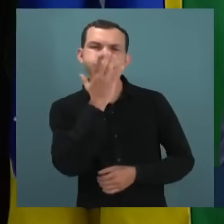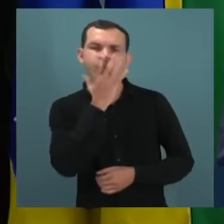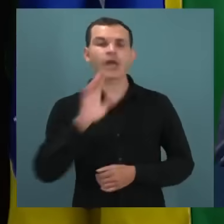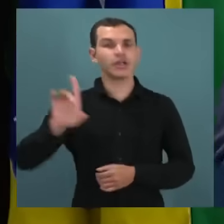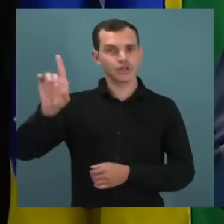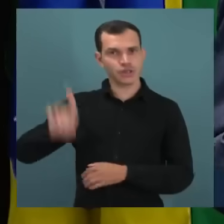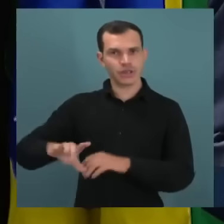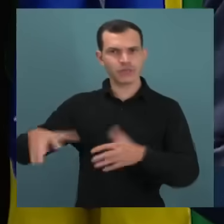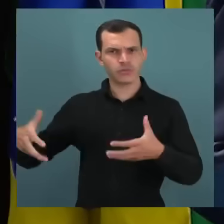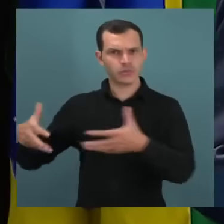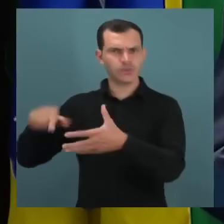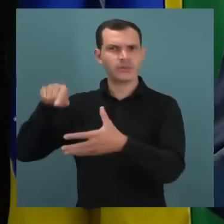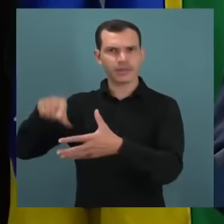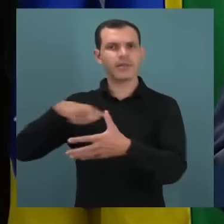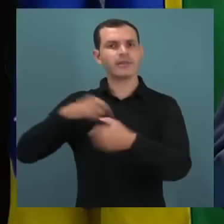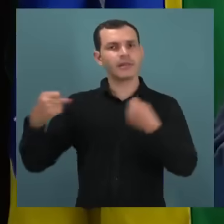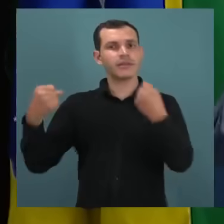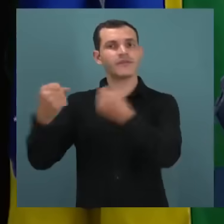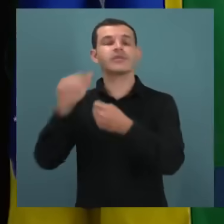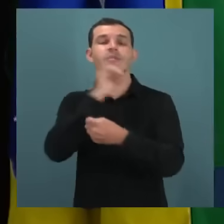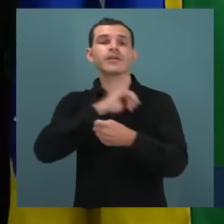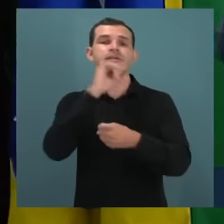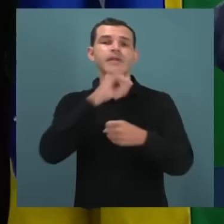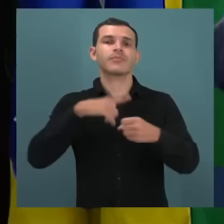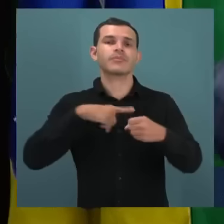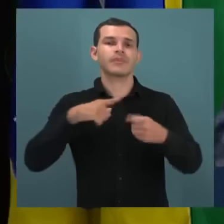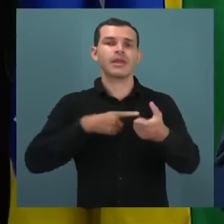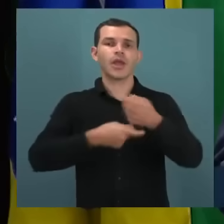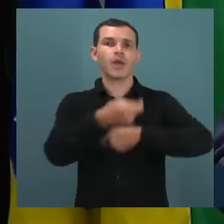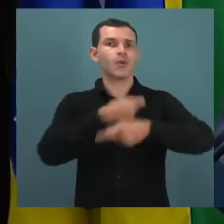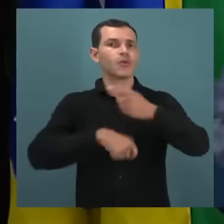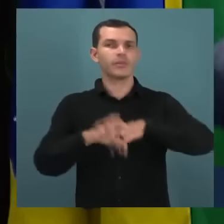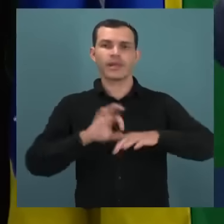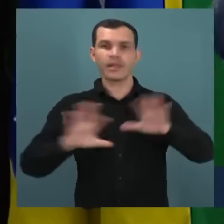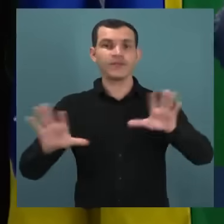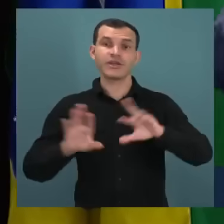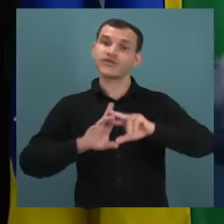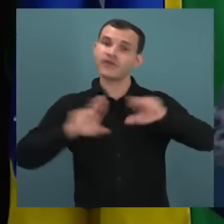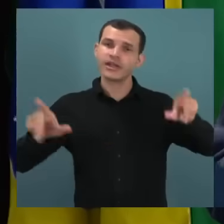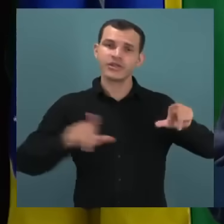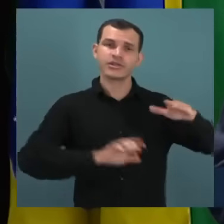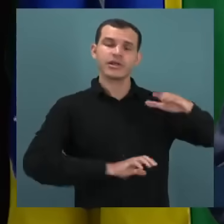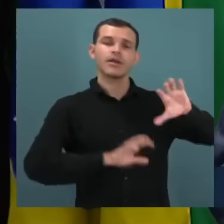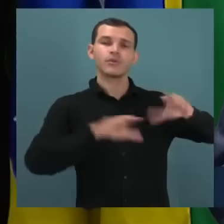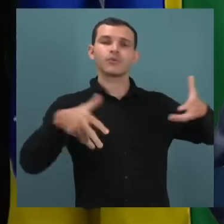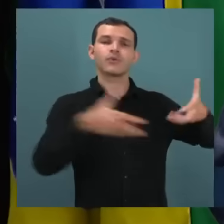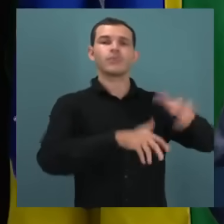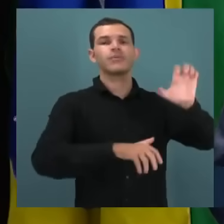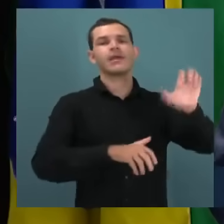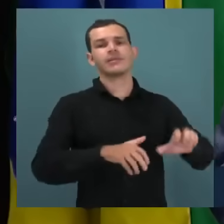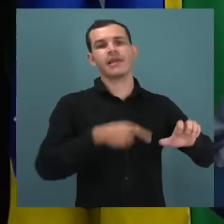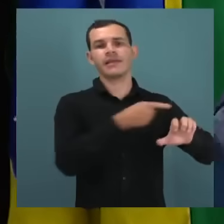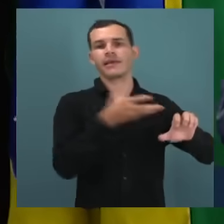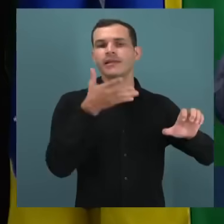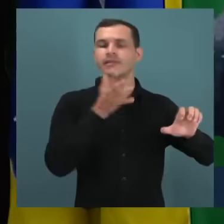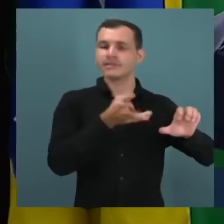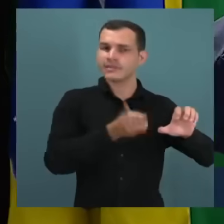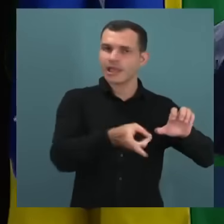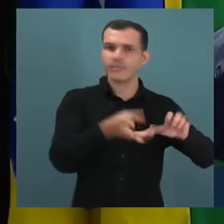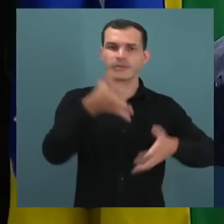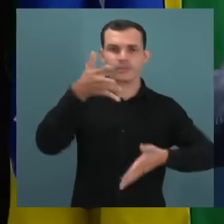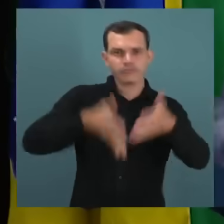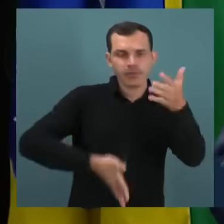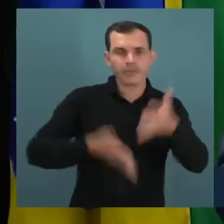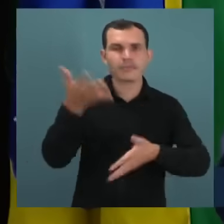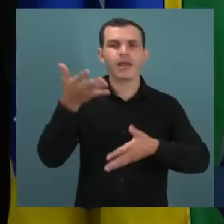ela defende, por exemplo, o livre mercado, ao contrário da esquerda, que intervém de maneira absolutamente atabalhoada